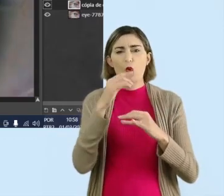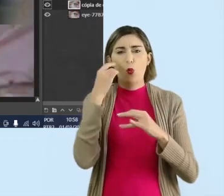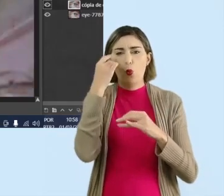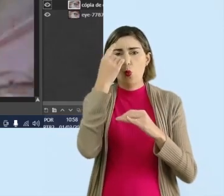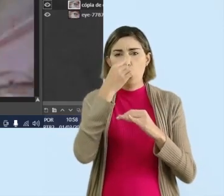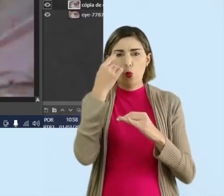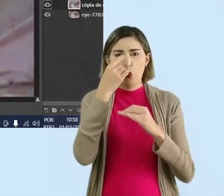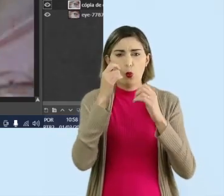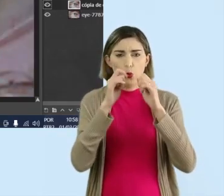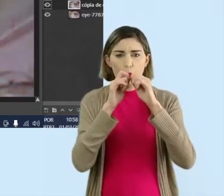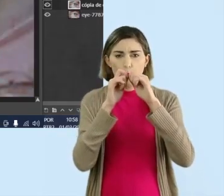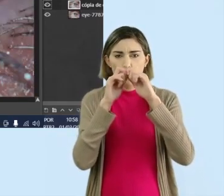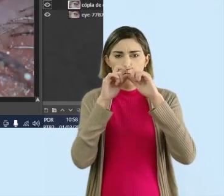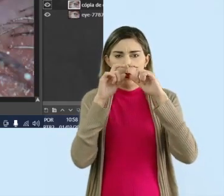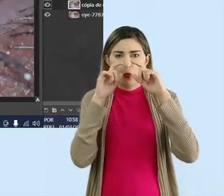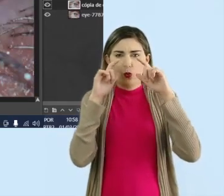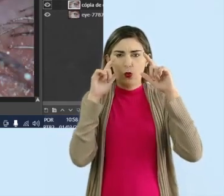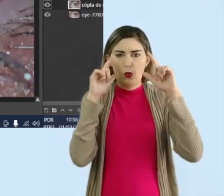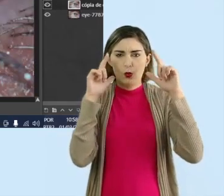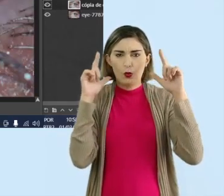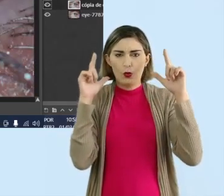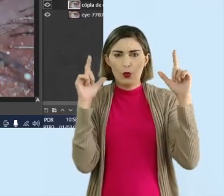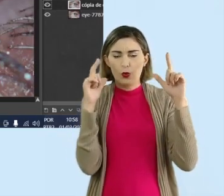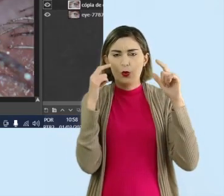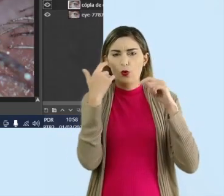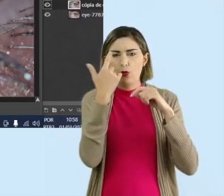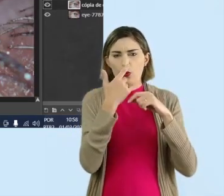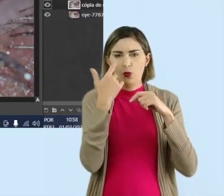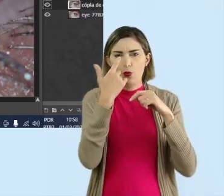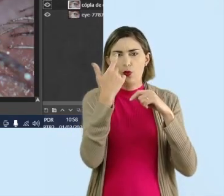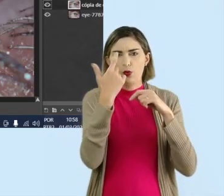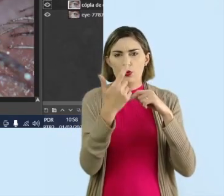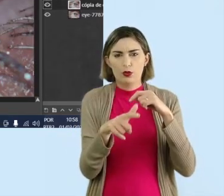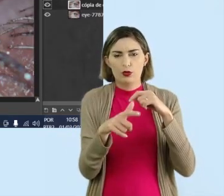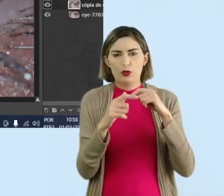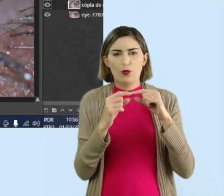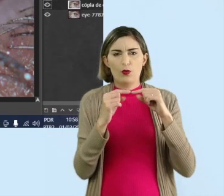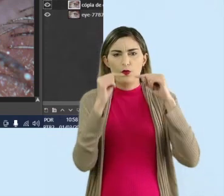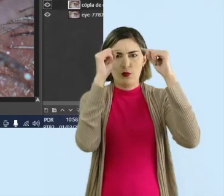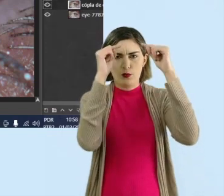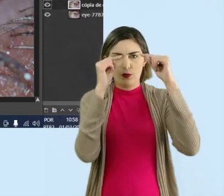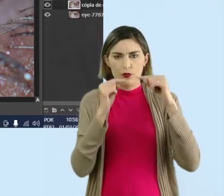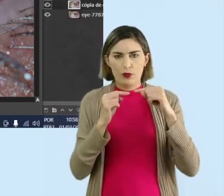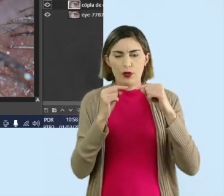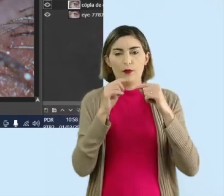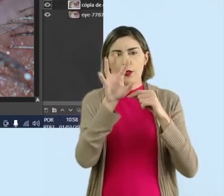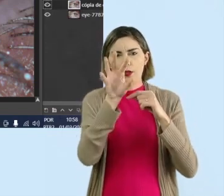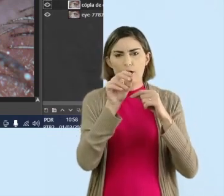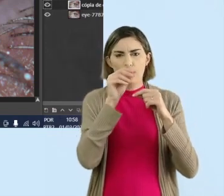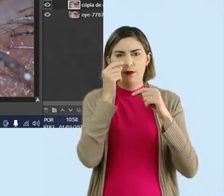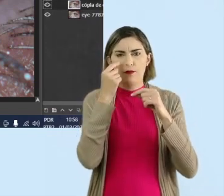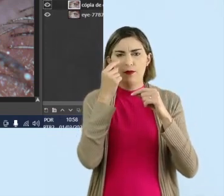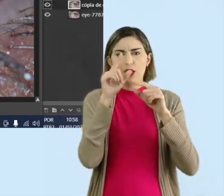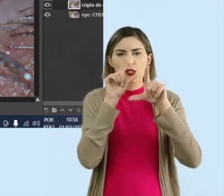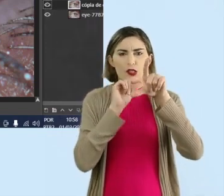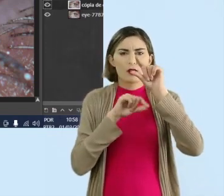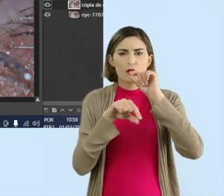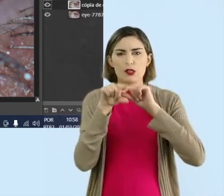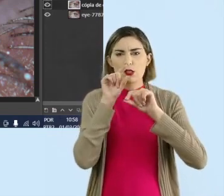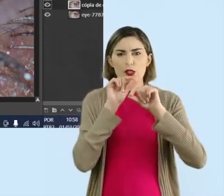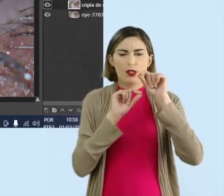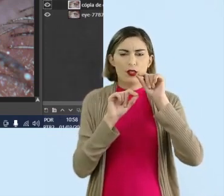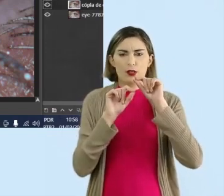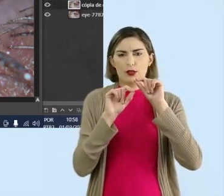novamente o escudo do mouse para cima e para baixo. Vou pegar agora a ferramenta de seleção elíptica. Tá?